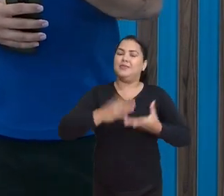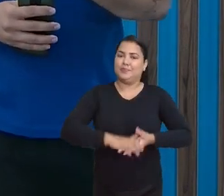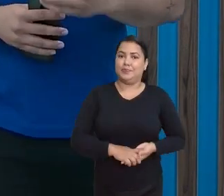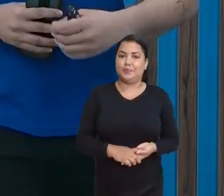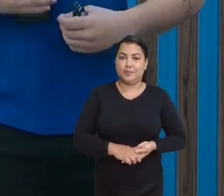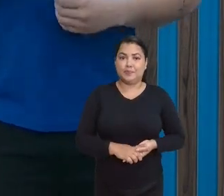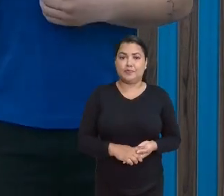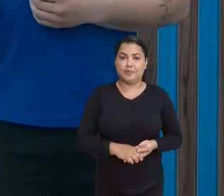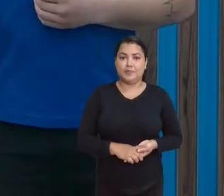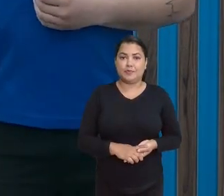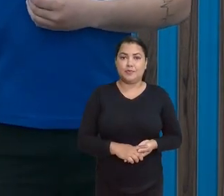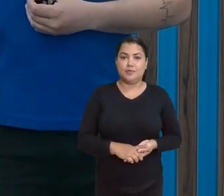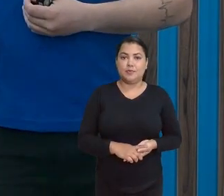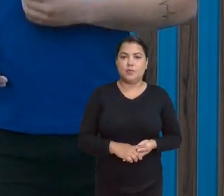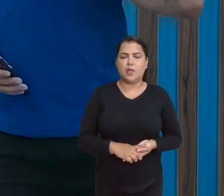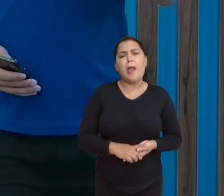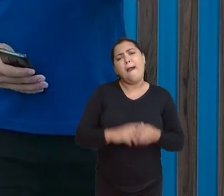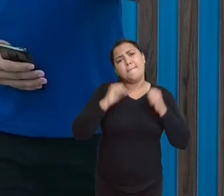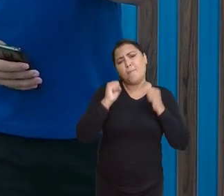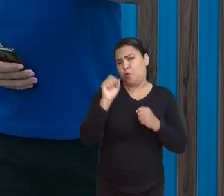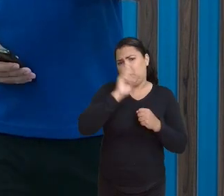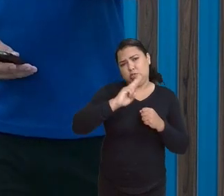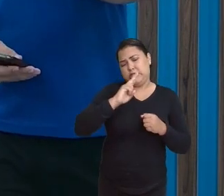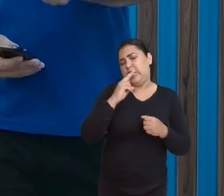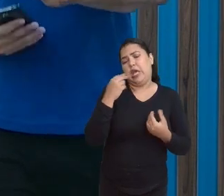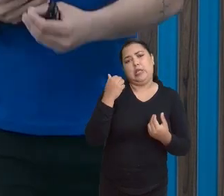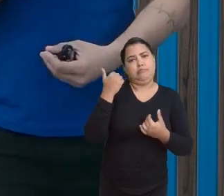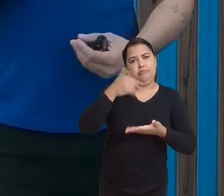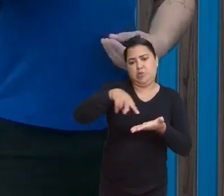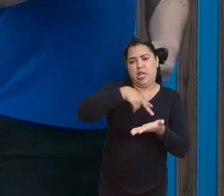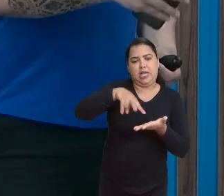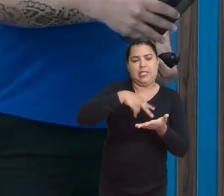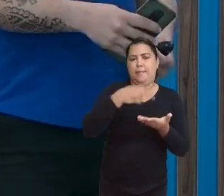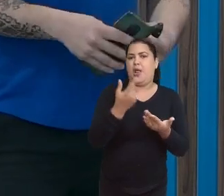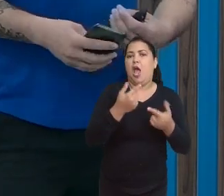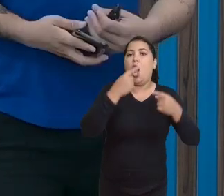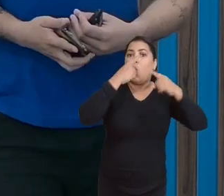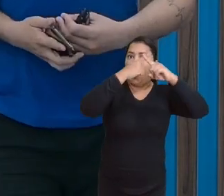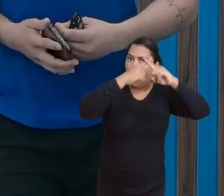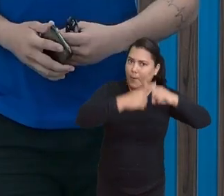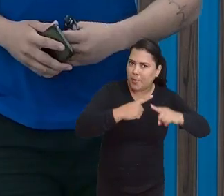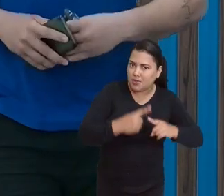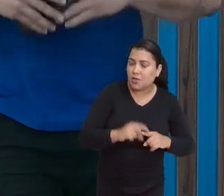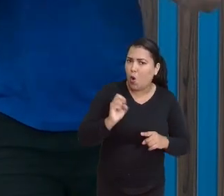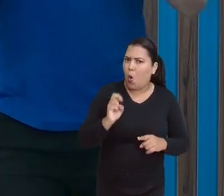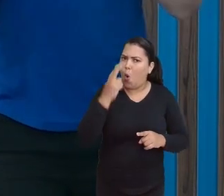Seja ela só divertimento, seja ela competições, seja ela